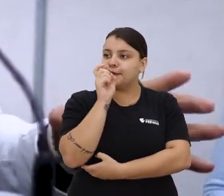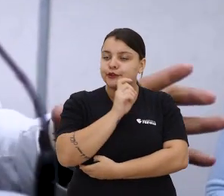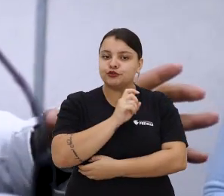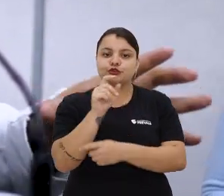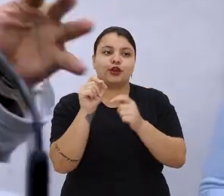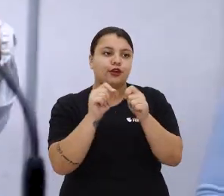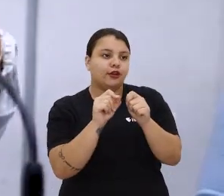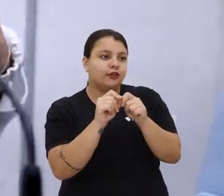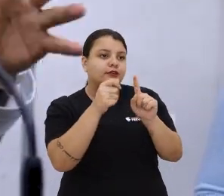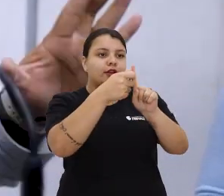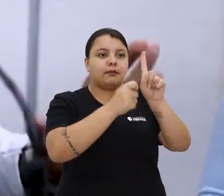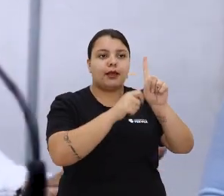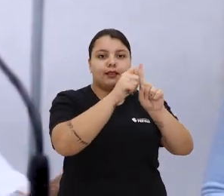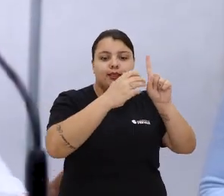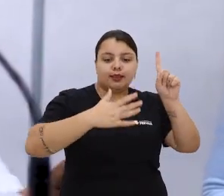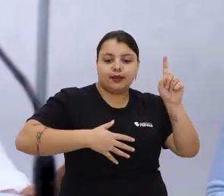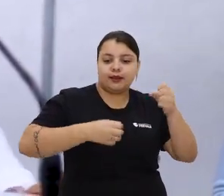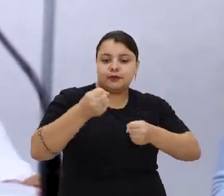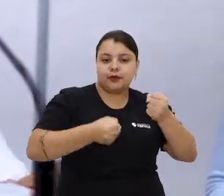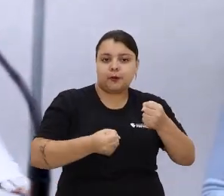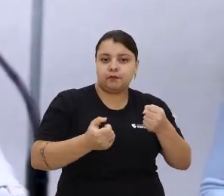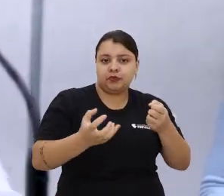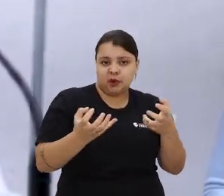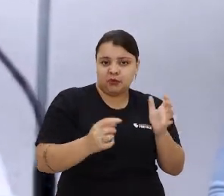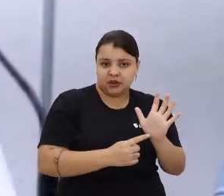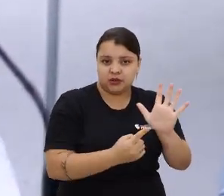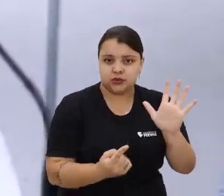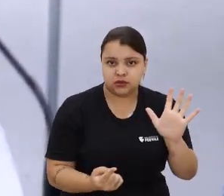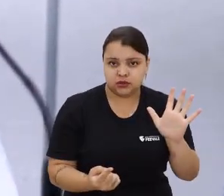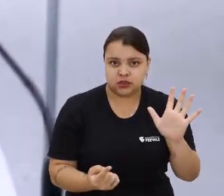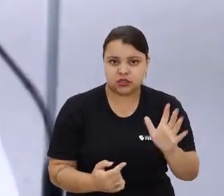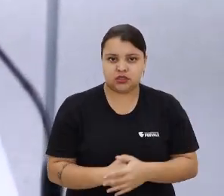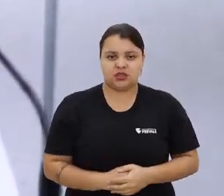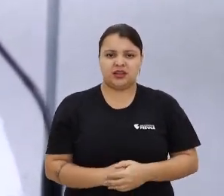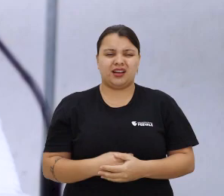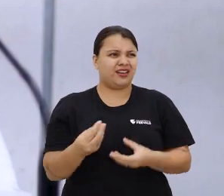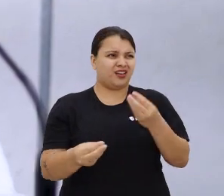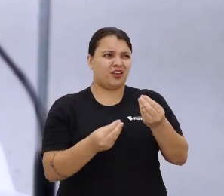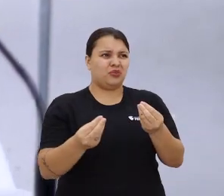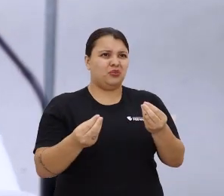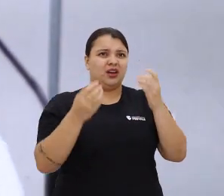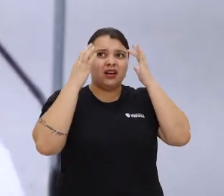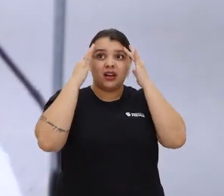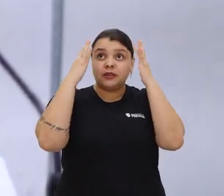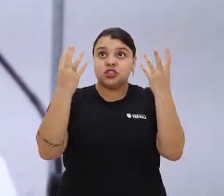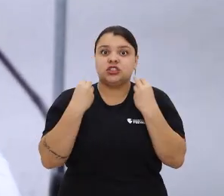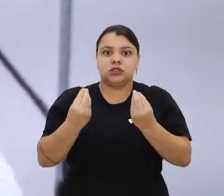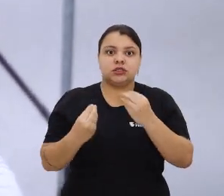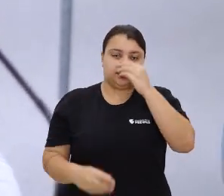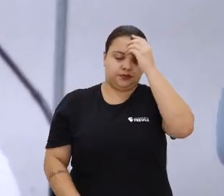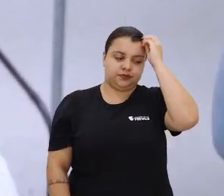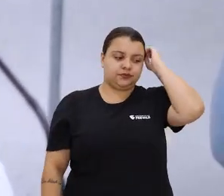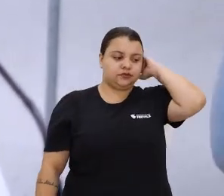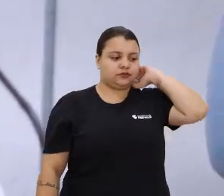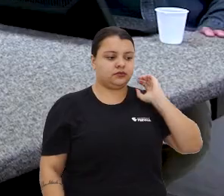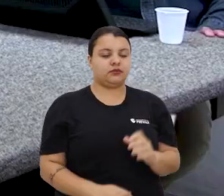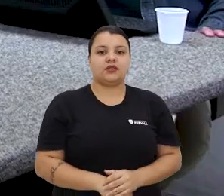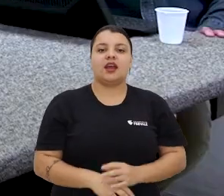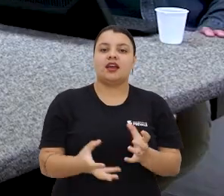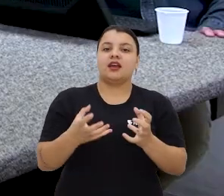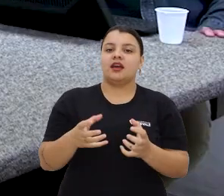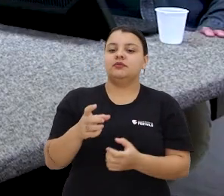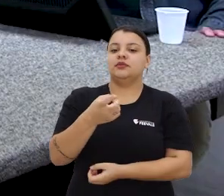meu carro, me xingaram, porque eu quero aparecer. Quem é que vai, na cabeça de quem passa um Quem é negócio que desse? passa assim, eu quero meus 15 minutos